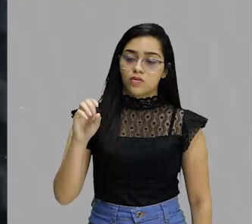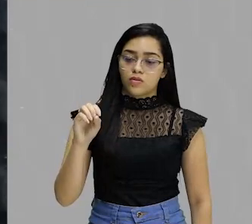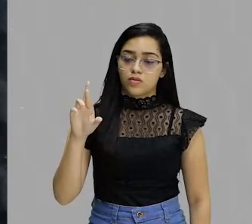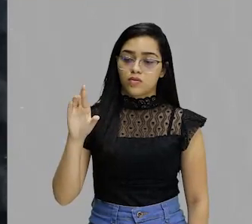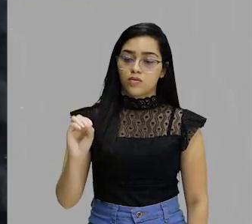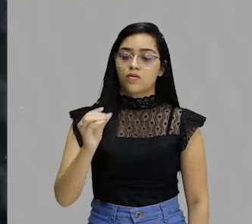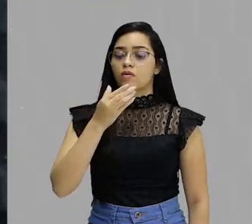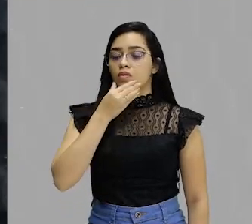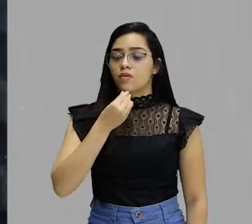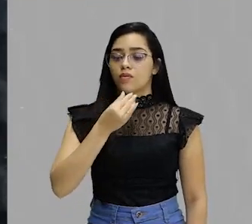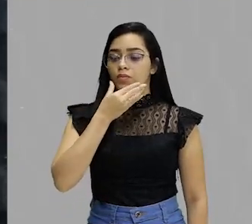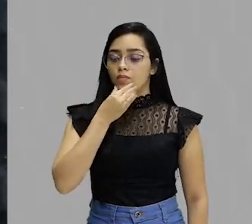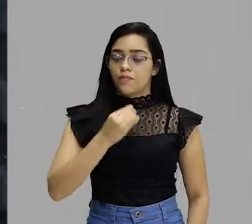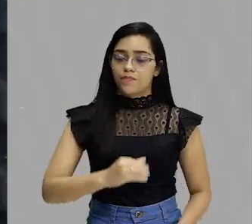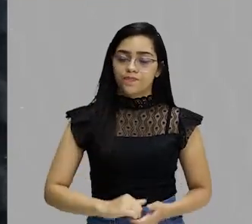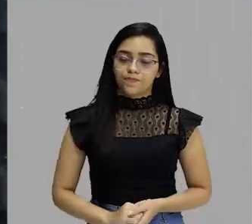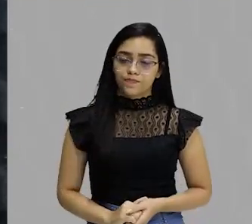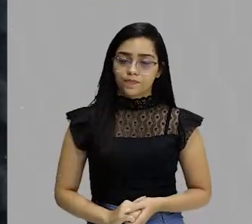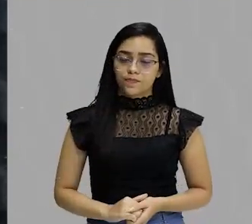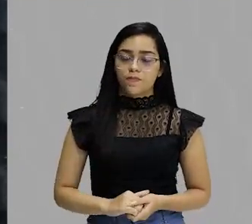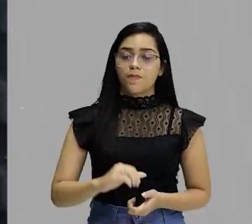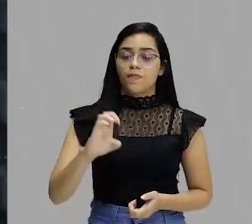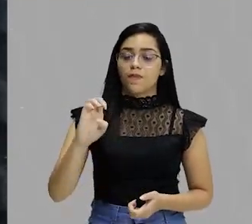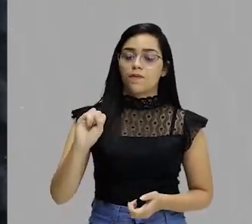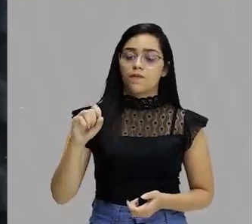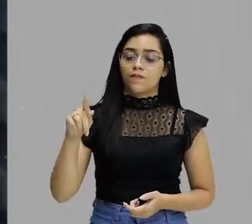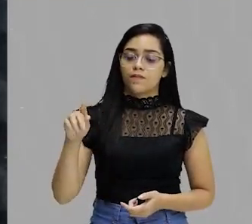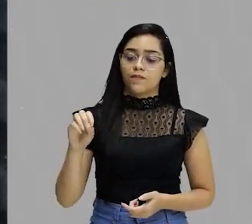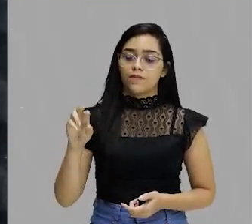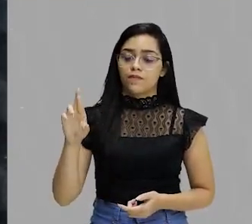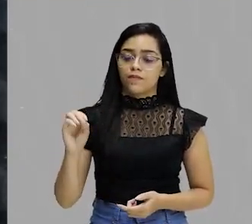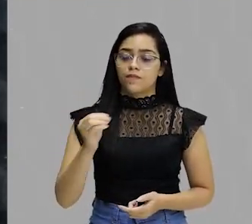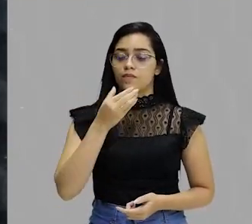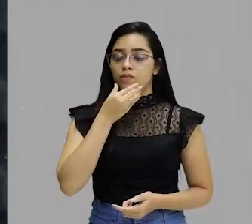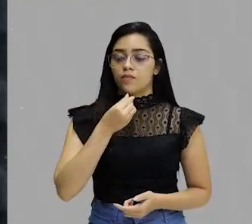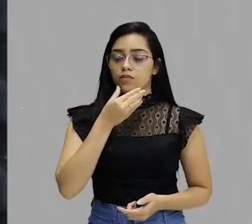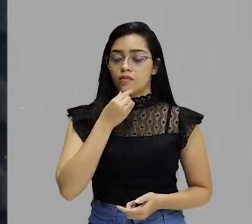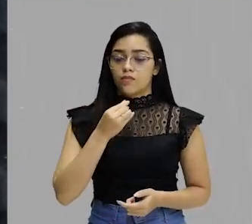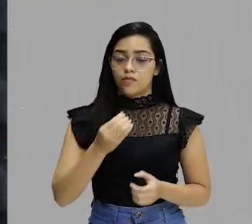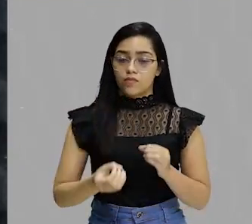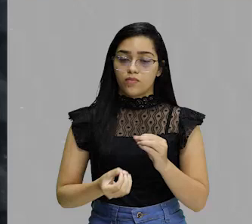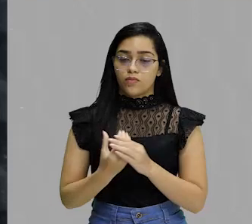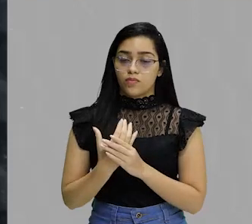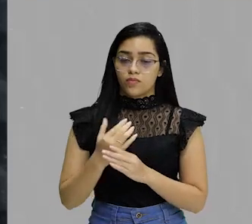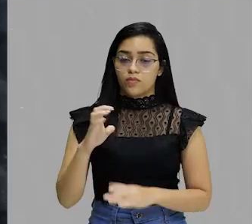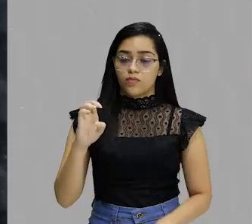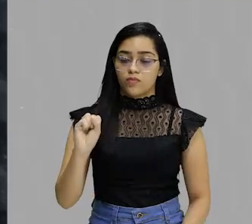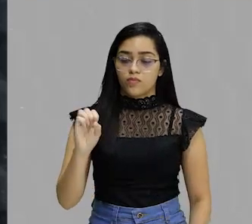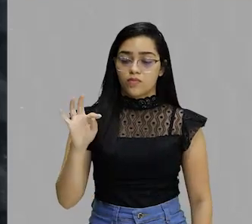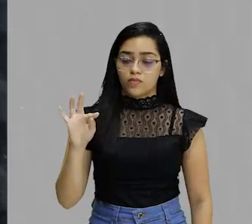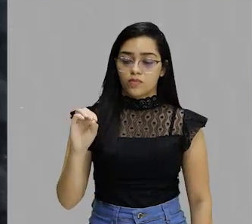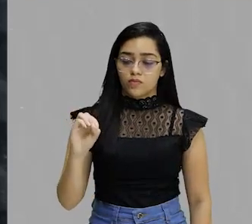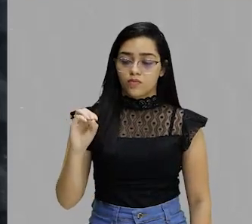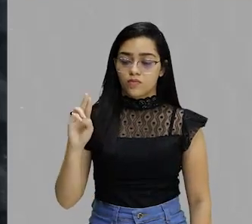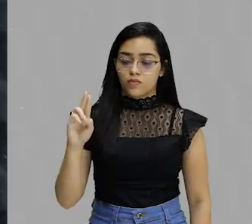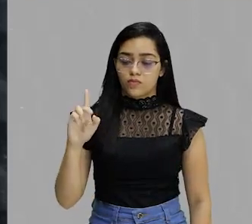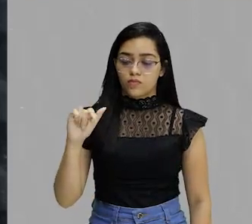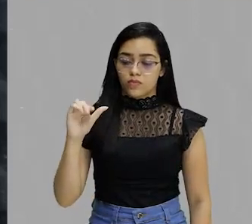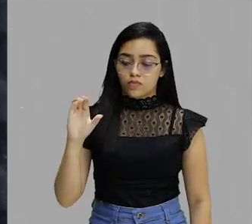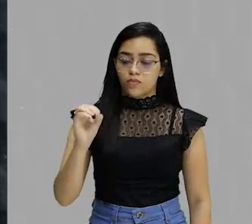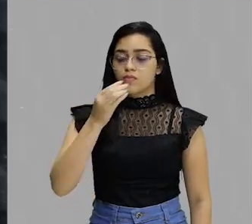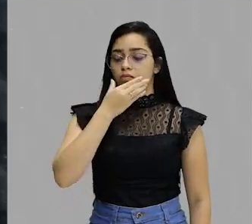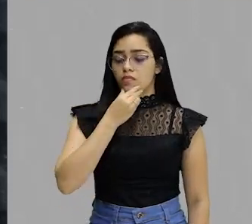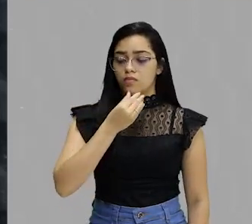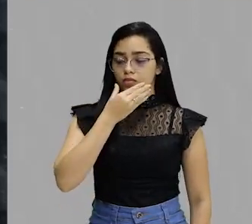masculino. O esporo masculino, ele é produzido pelo estróbilo masculino.